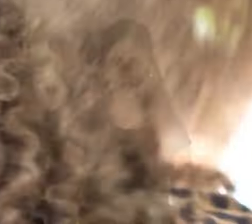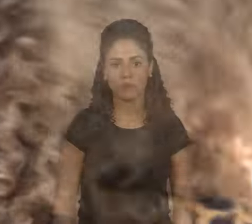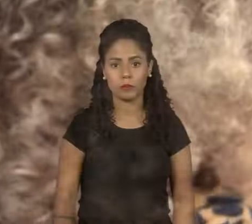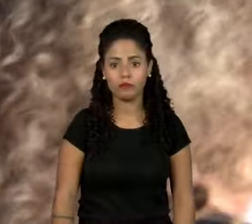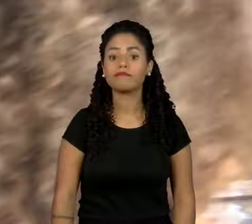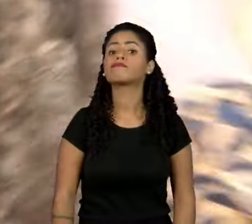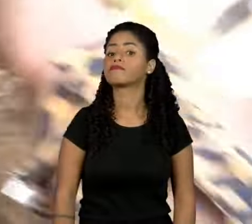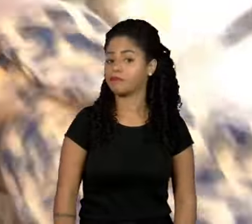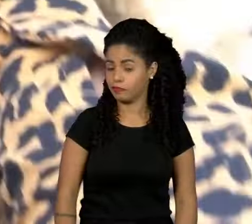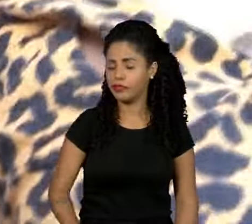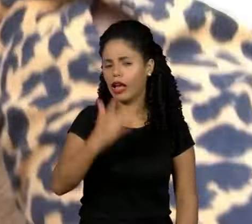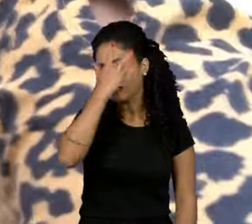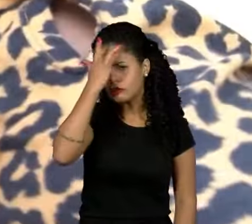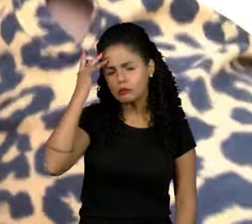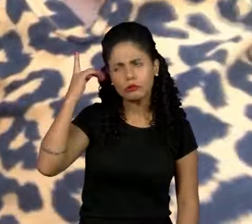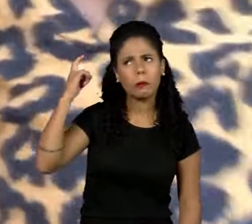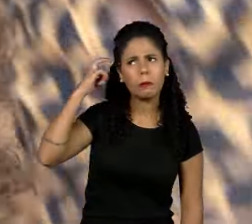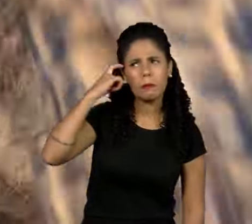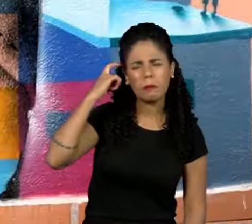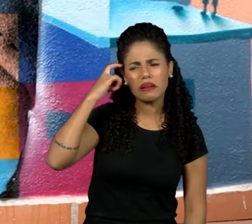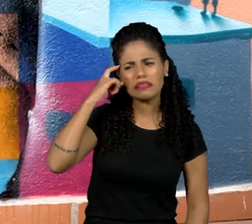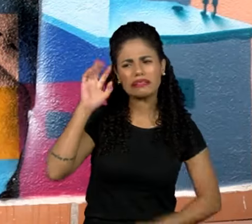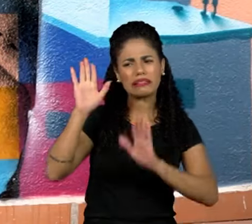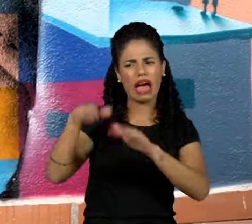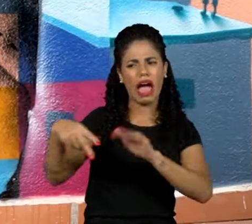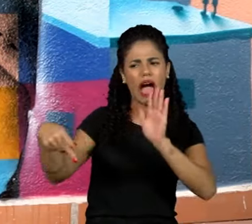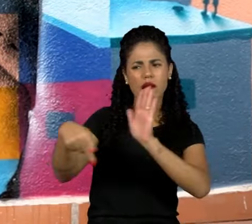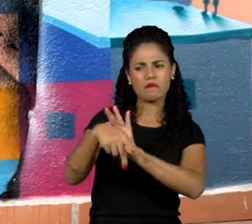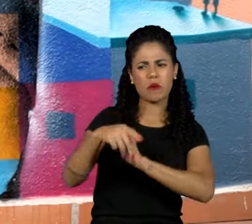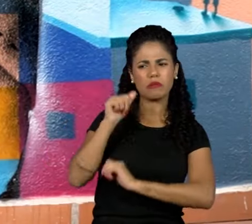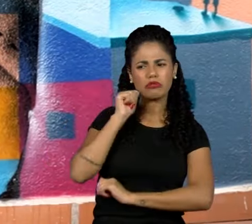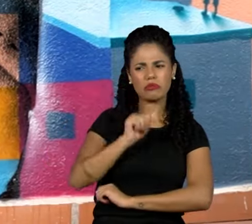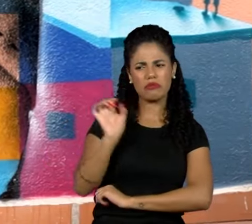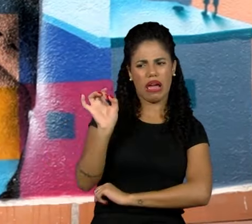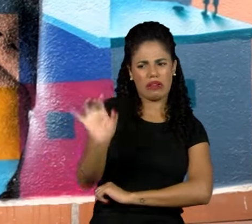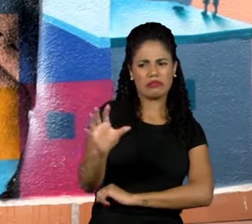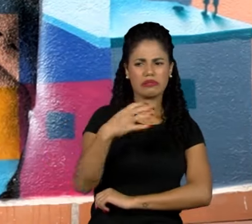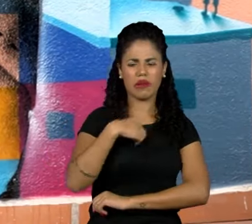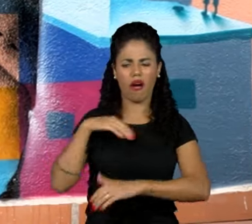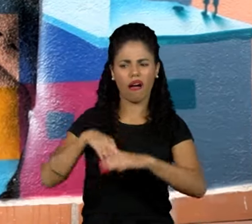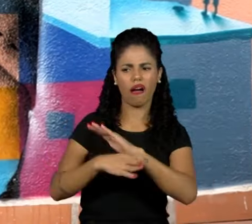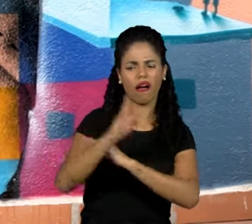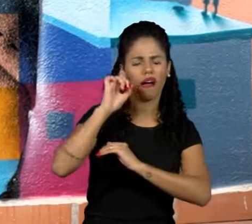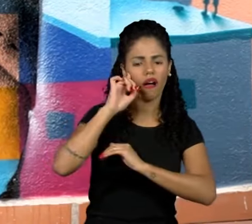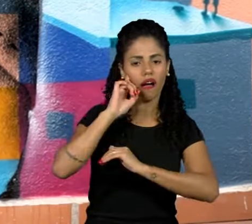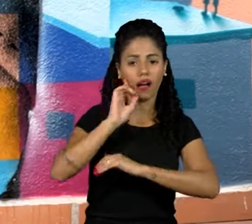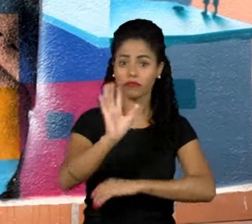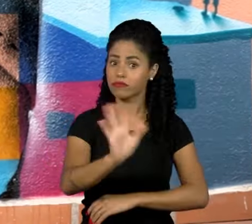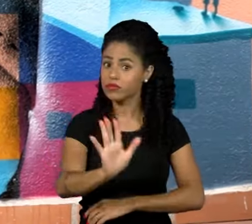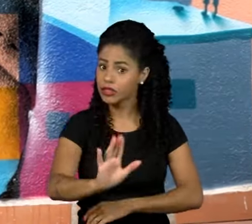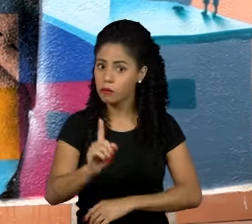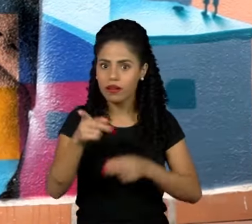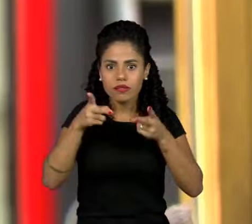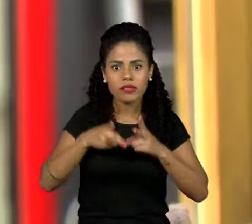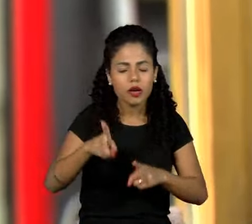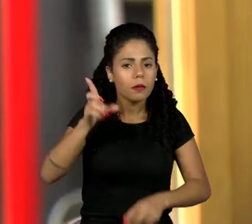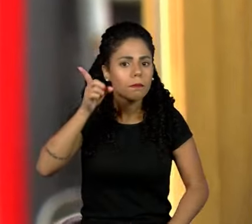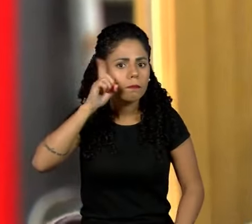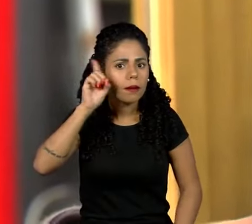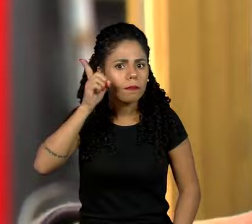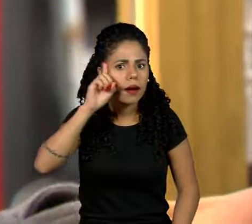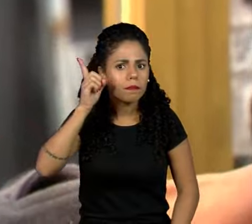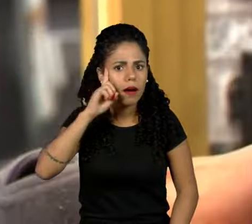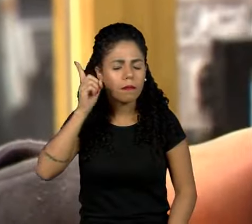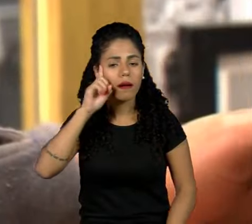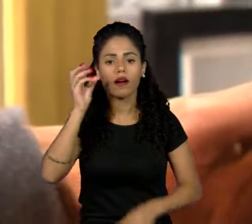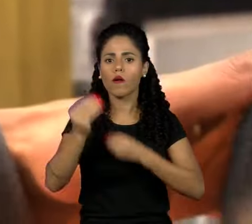Geralmente as pessoas pensam assim, ah, é muito feminino. Muitas mulheres têm esses rituais, mas quando a gente também fala em frequência, a frequência